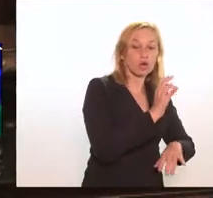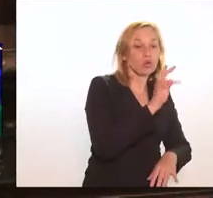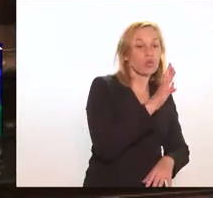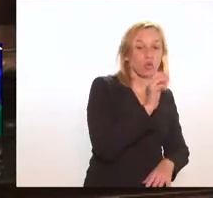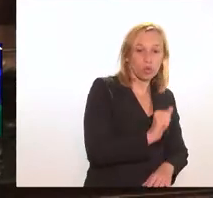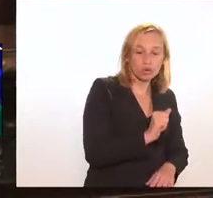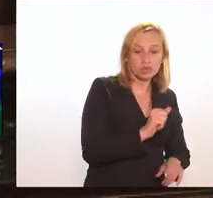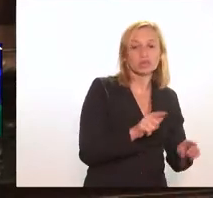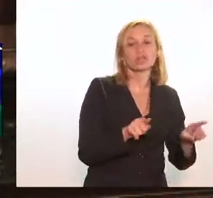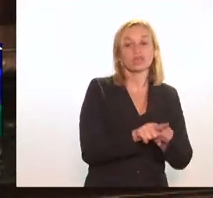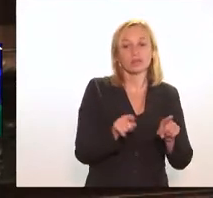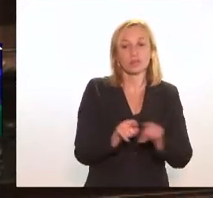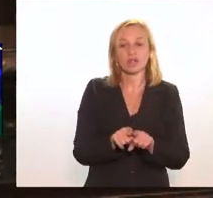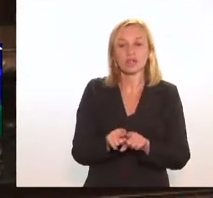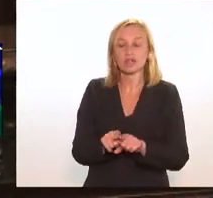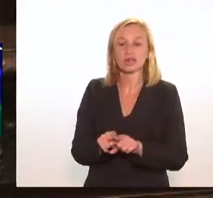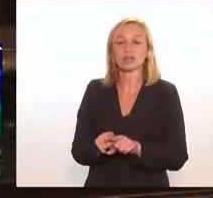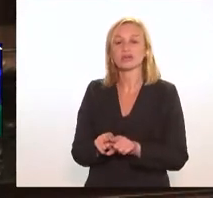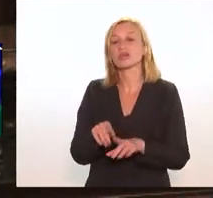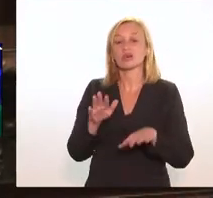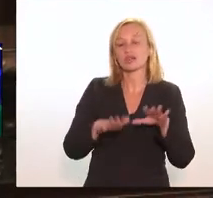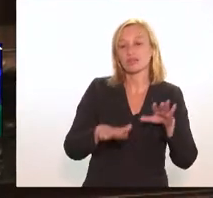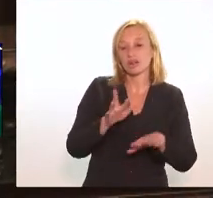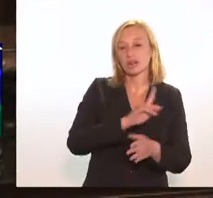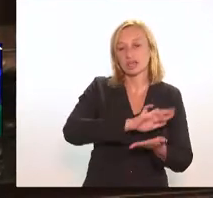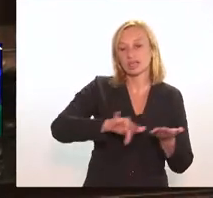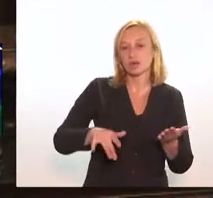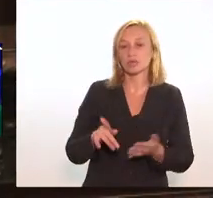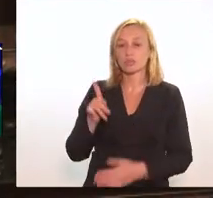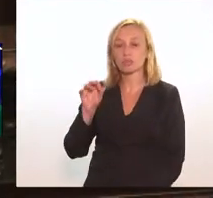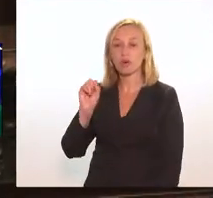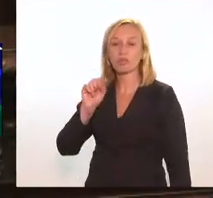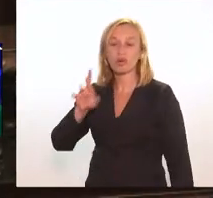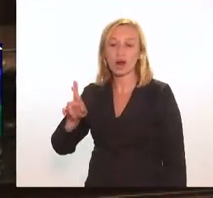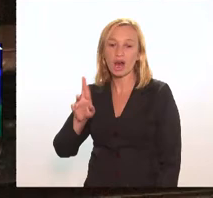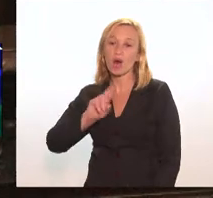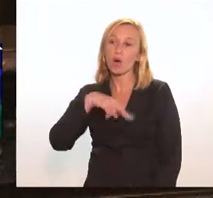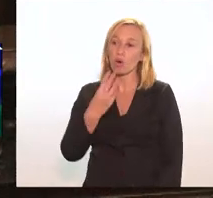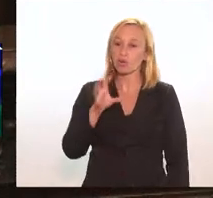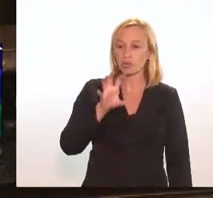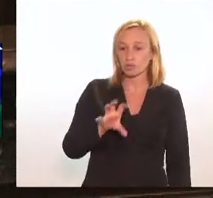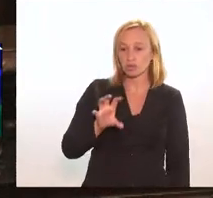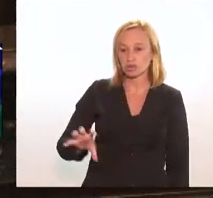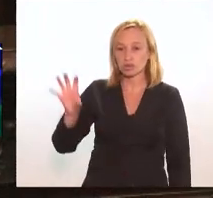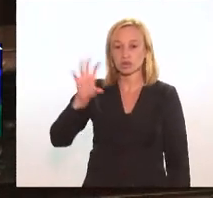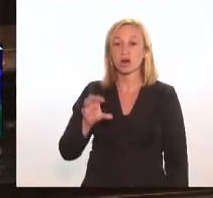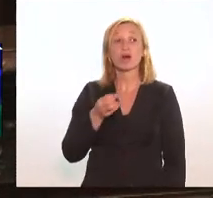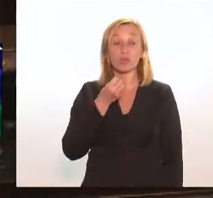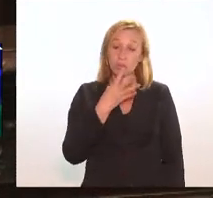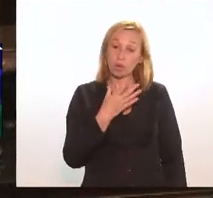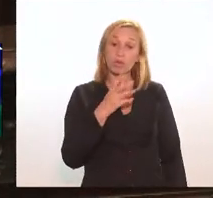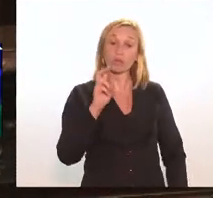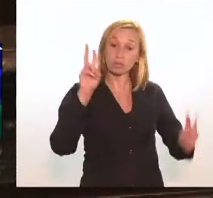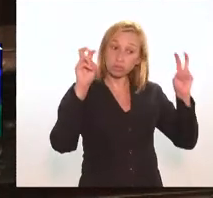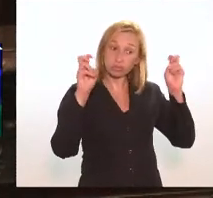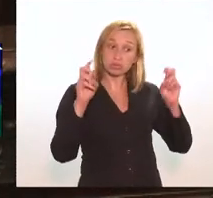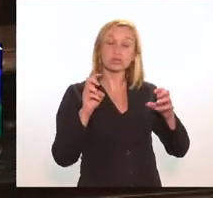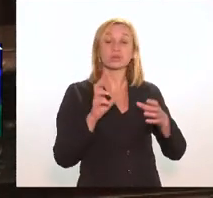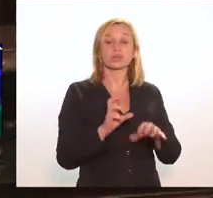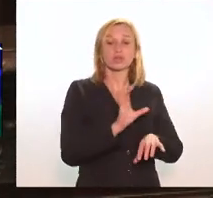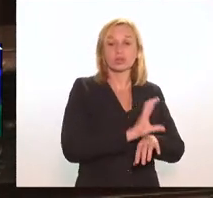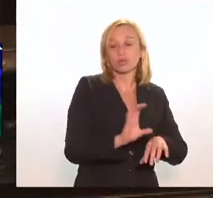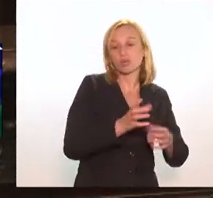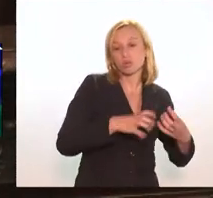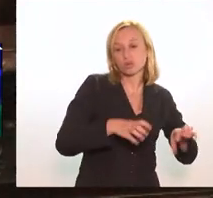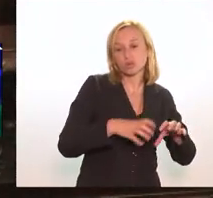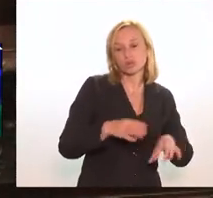forma de expressão linguística sob uma variação popular ou regional. Isso pode ser uma boa questão de concurso público na área de